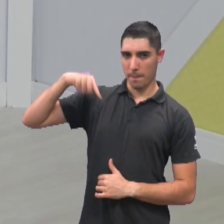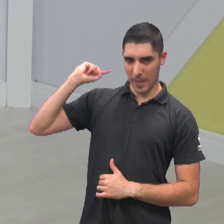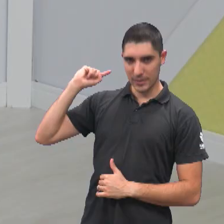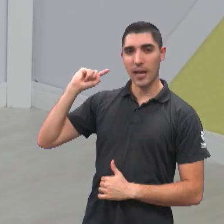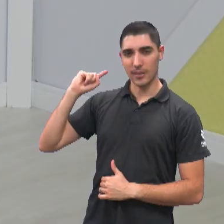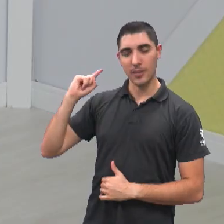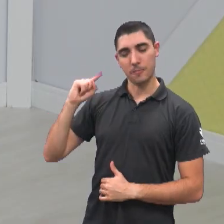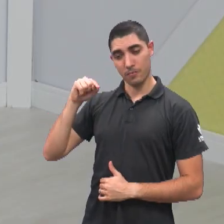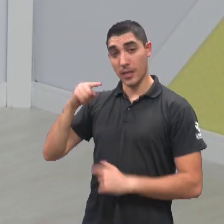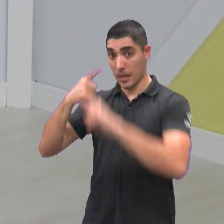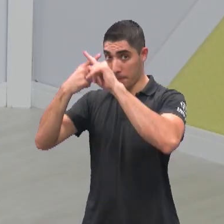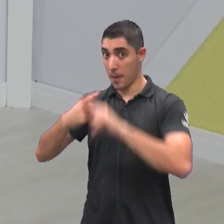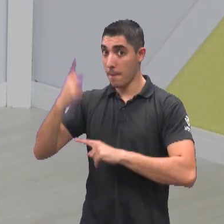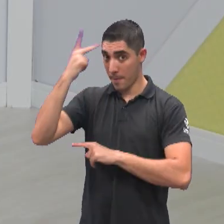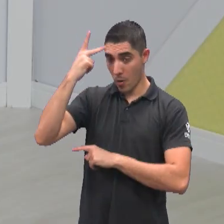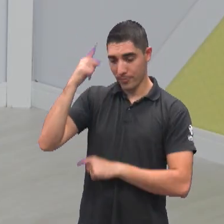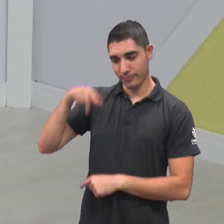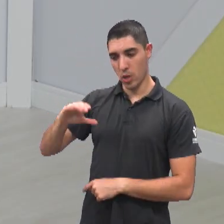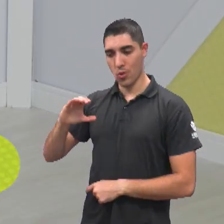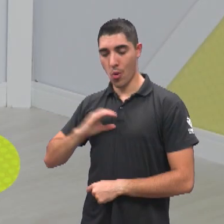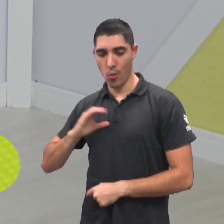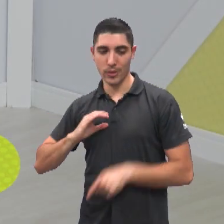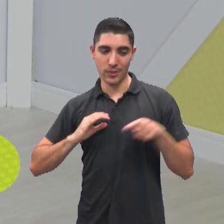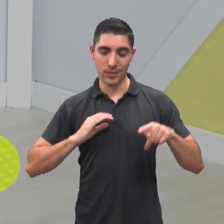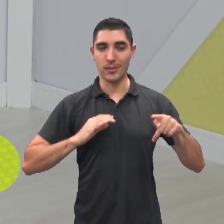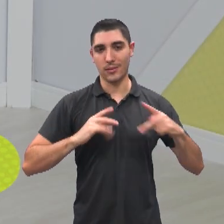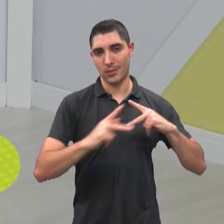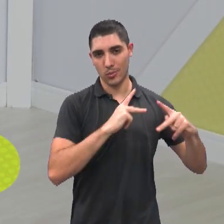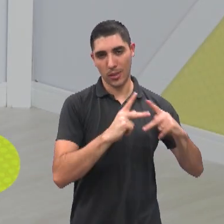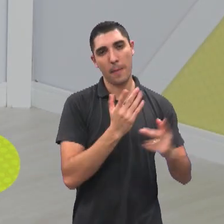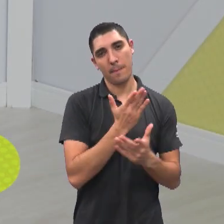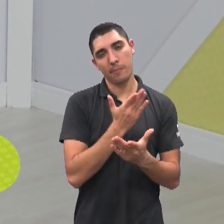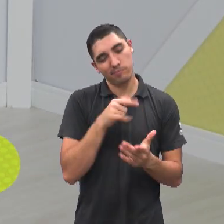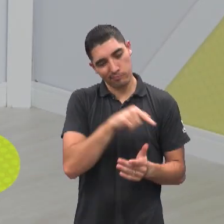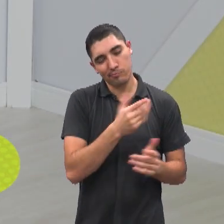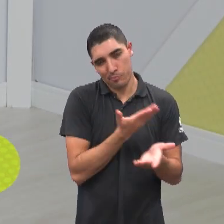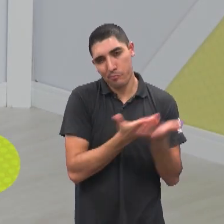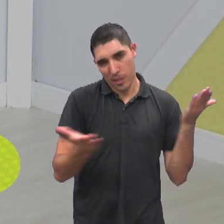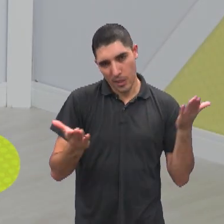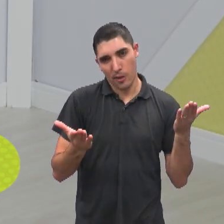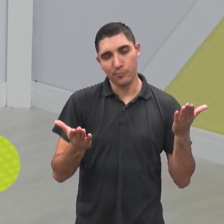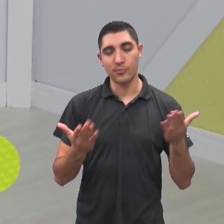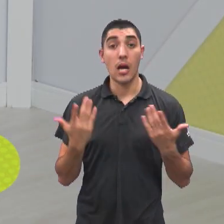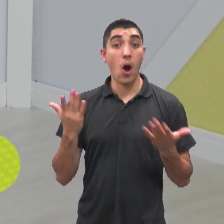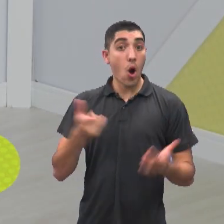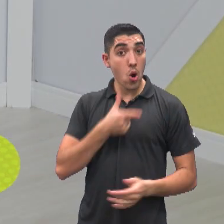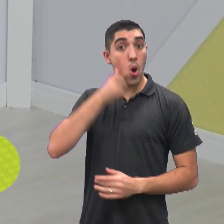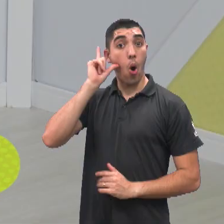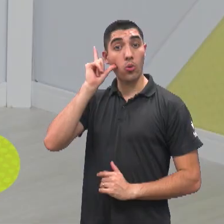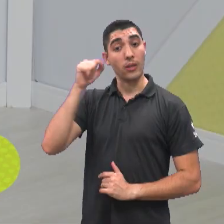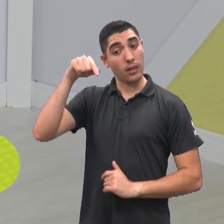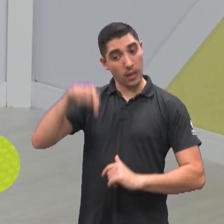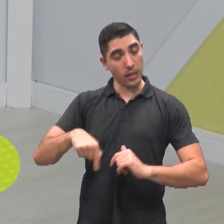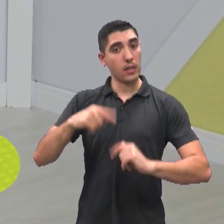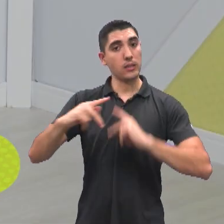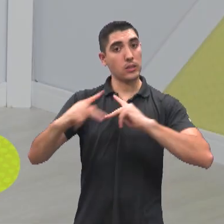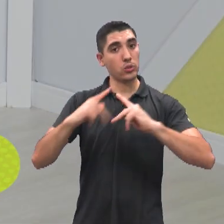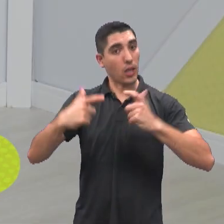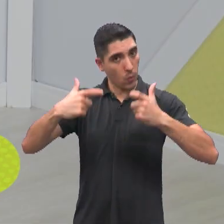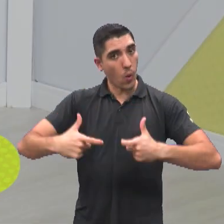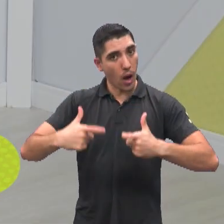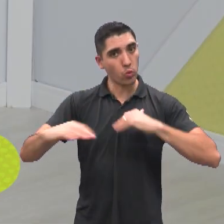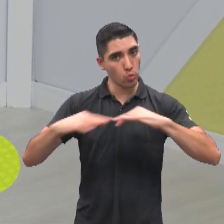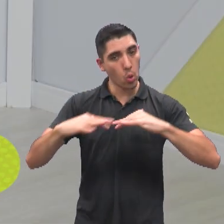pelo Campeonato Paulista e deu timão e de goleada. Ontem foi pela Liga Nacional aqui em São José. O Brunão esteve por lá e